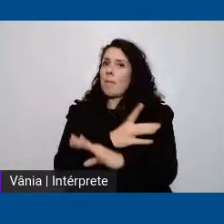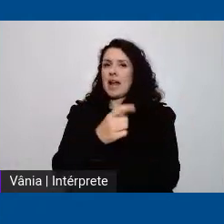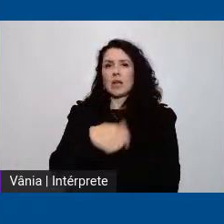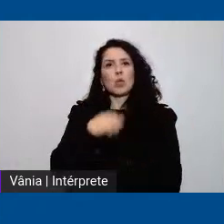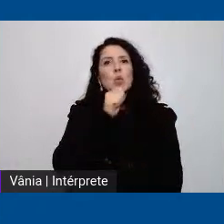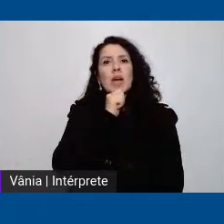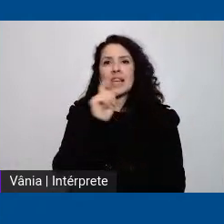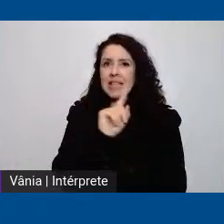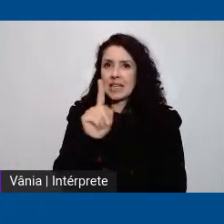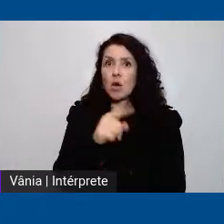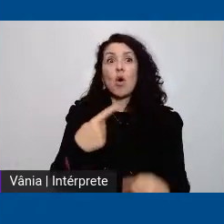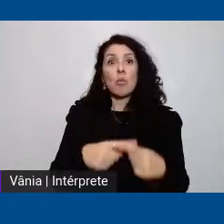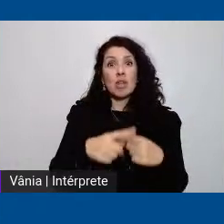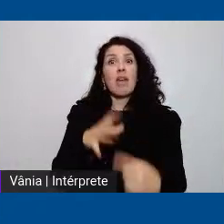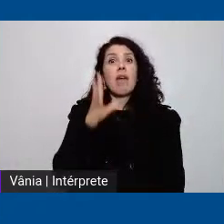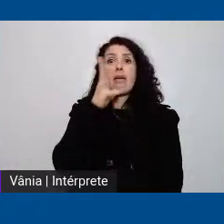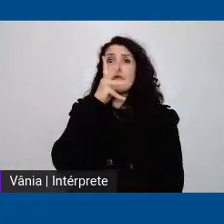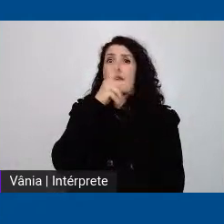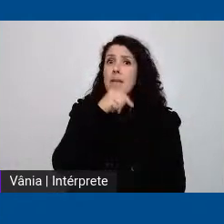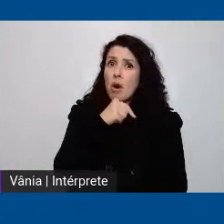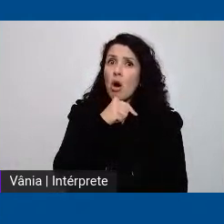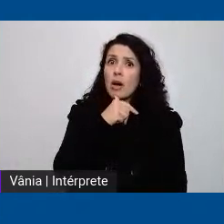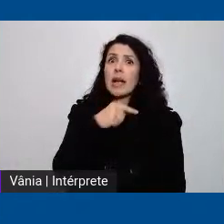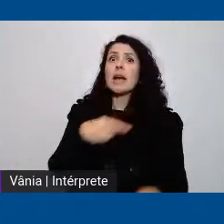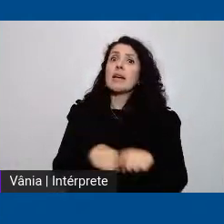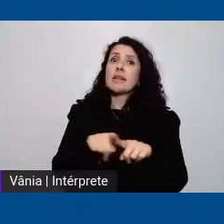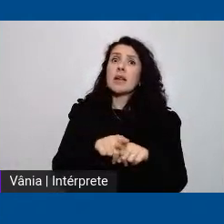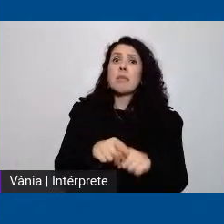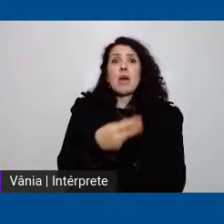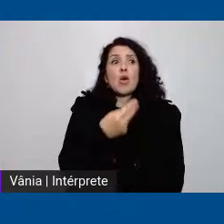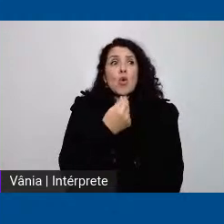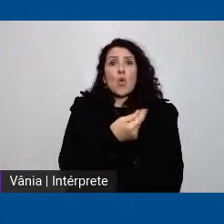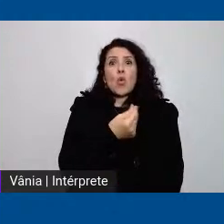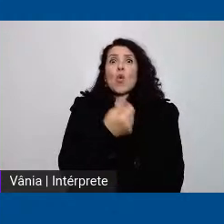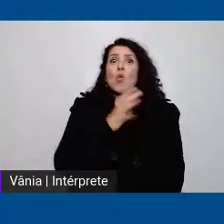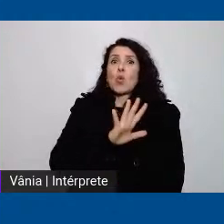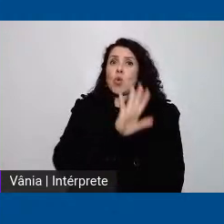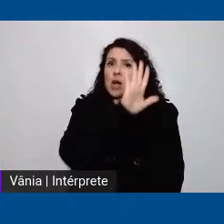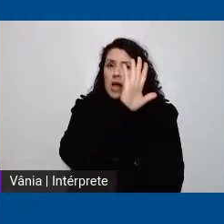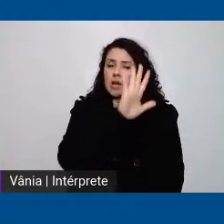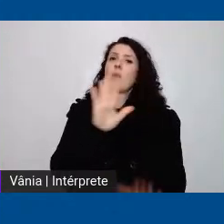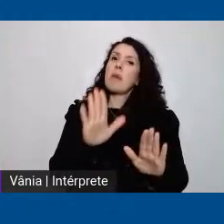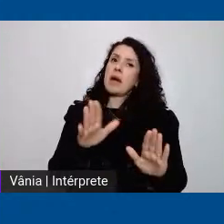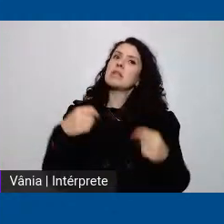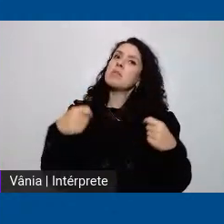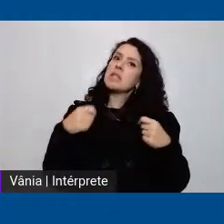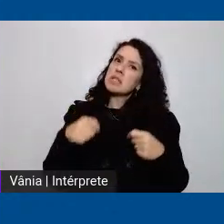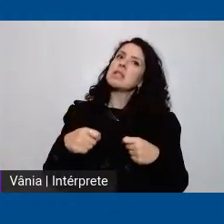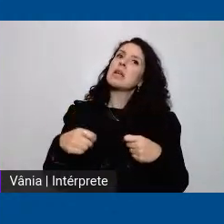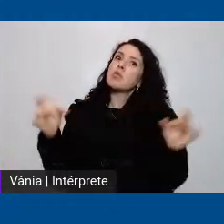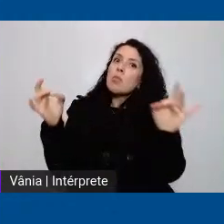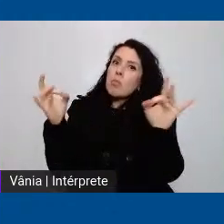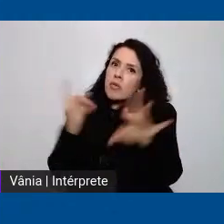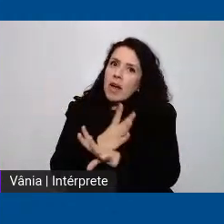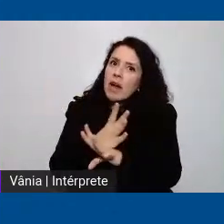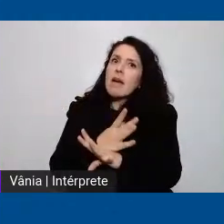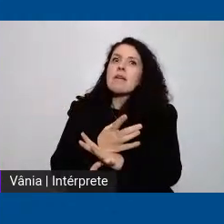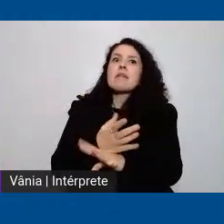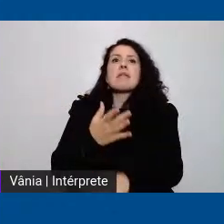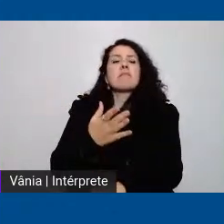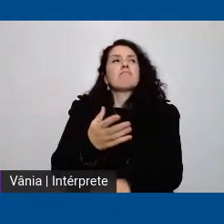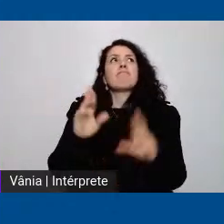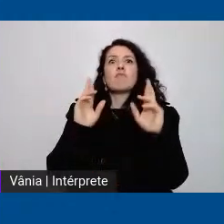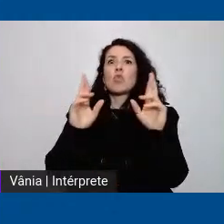trabalho custoso, e temos essa dívida de finalizar essa tarefa. Ainda estamos, né? Esperamos que em breve ela esteja